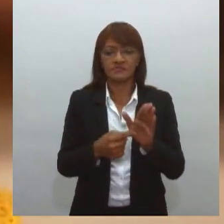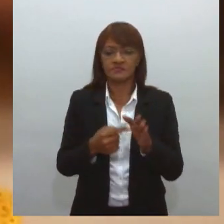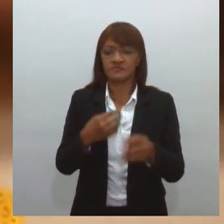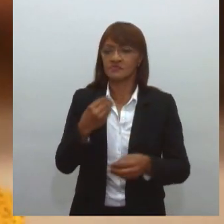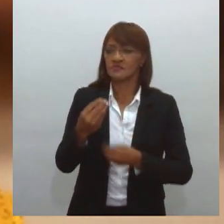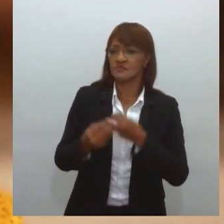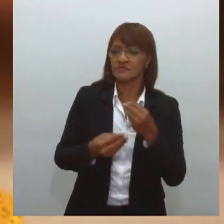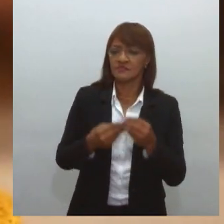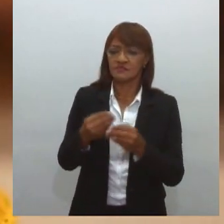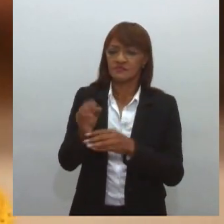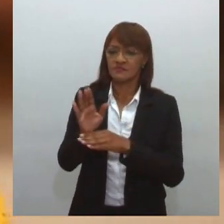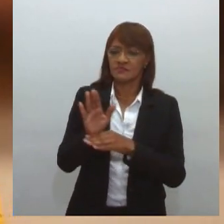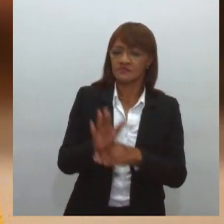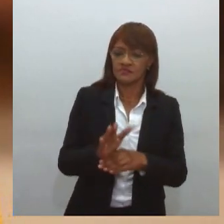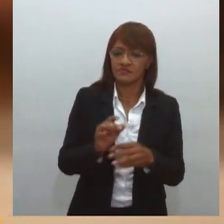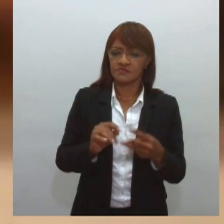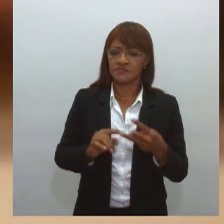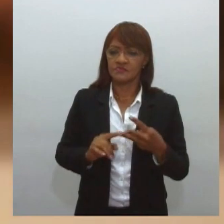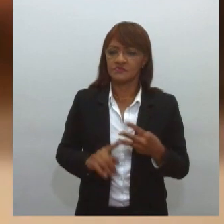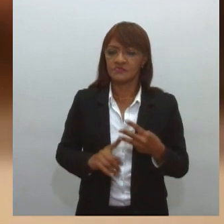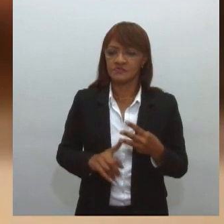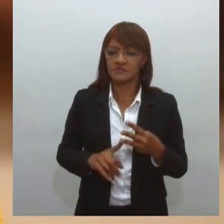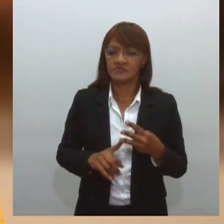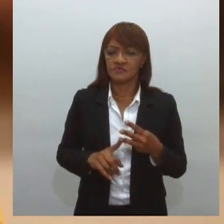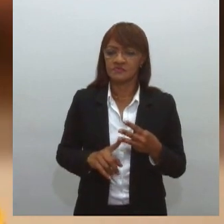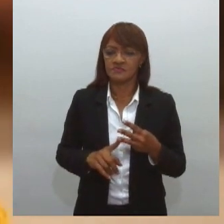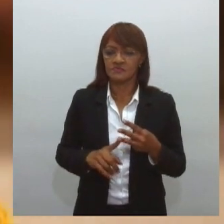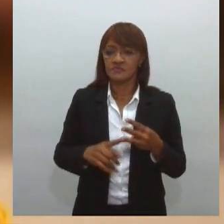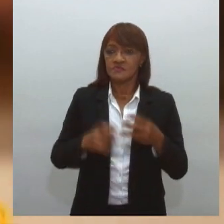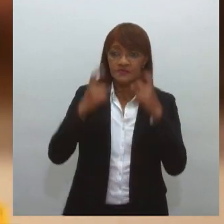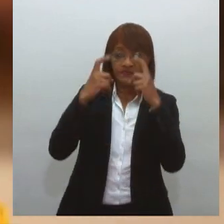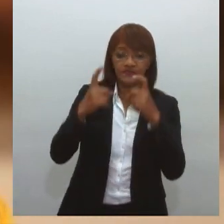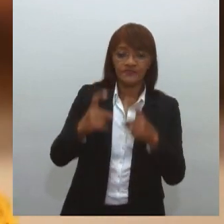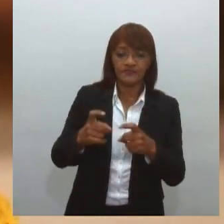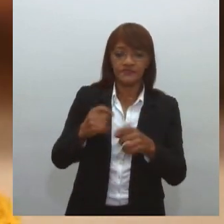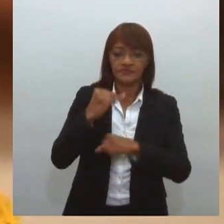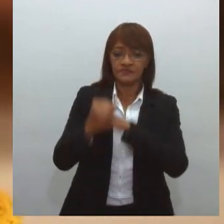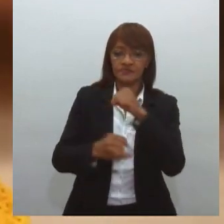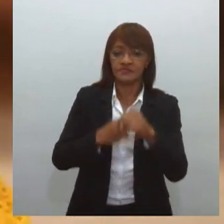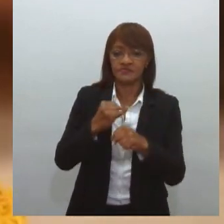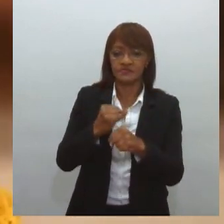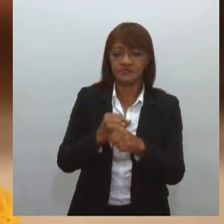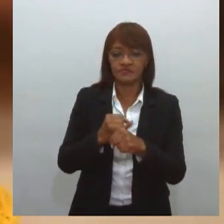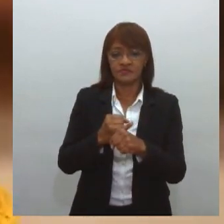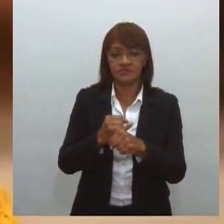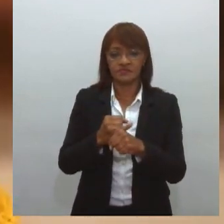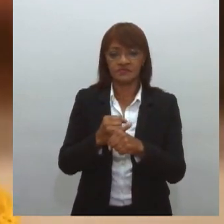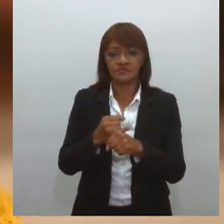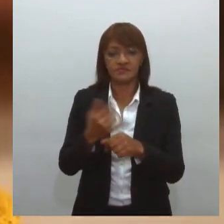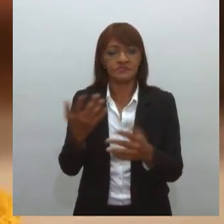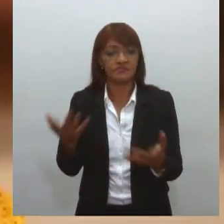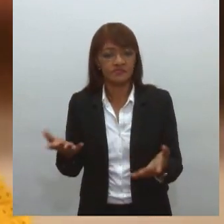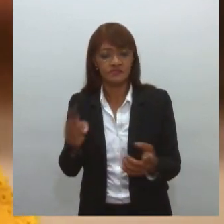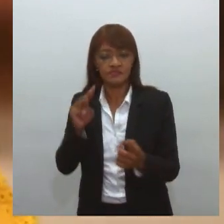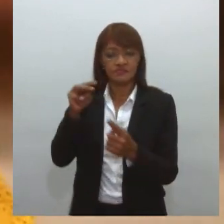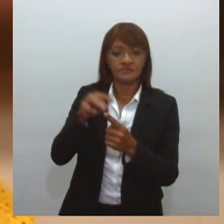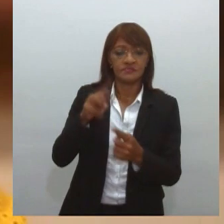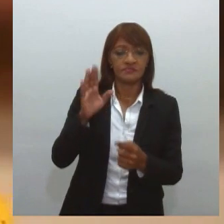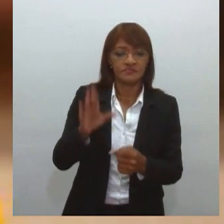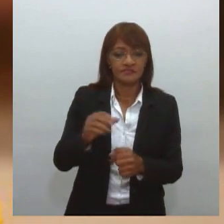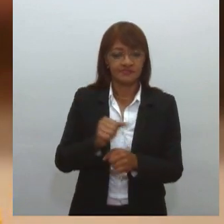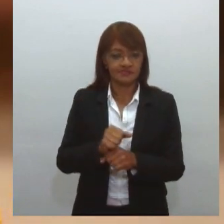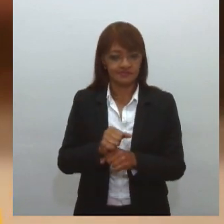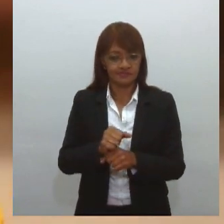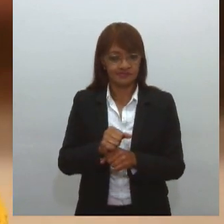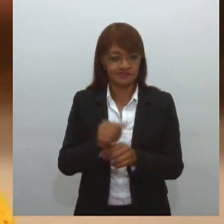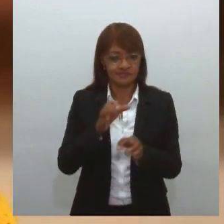nós vamos mostrar, por exemplo, os ataques na internet, porque a Meta é nossa parceira, então ela dá dica para as vereadoras como melhor